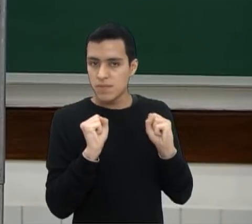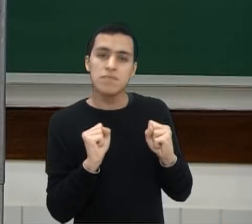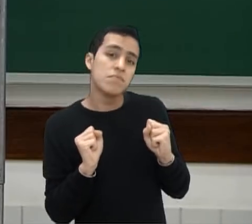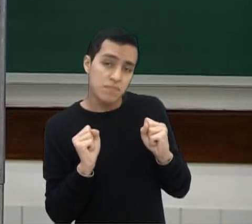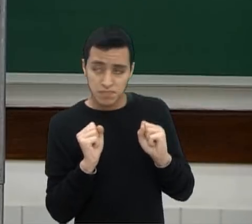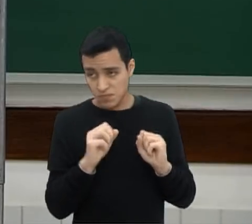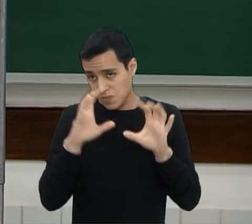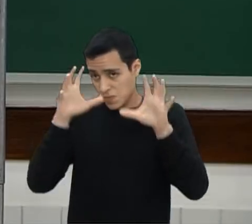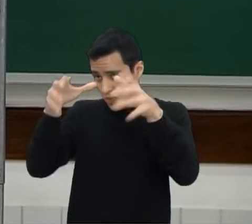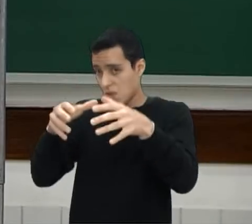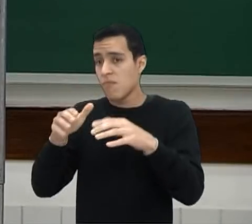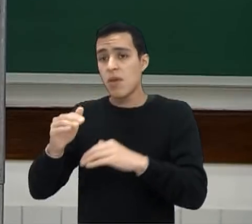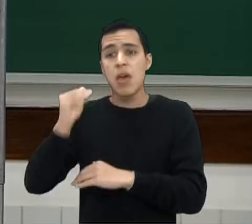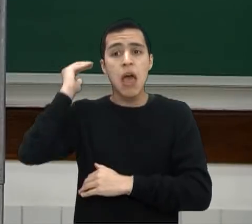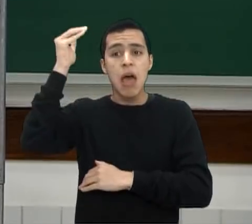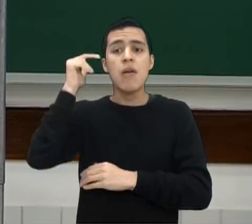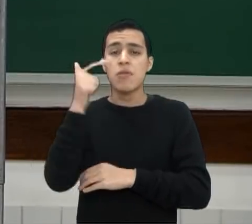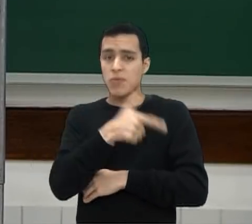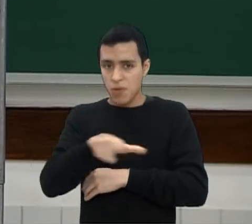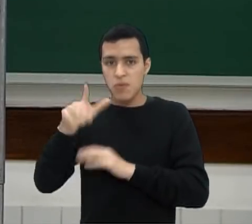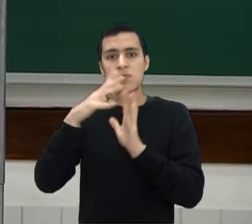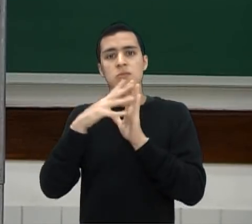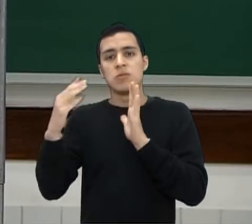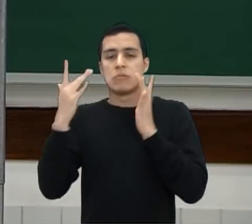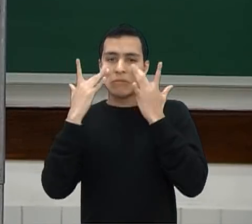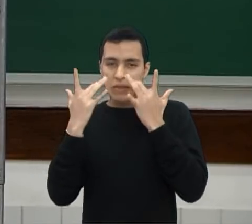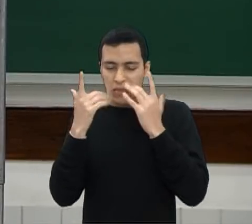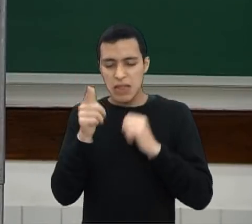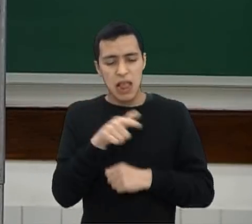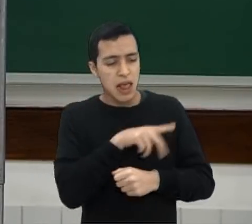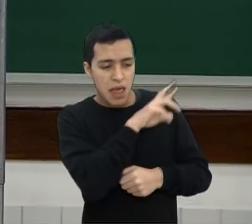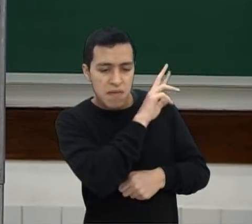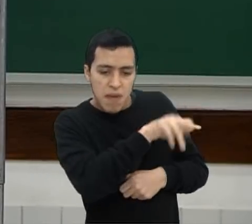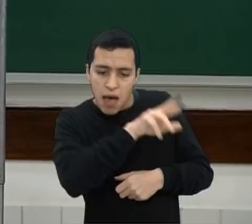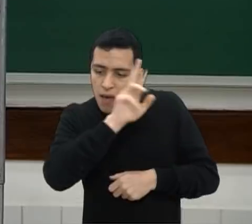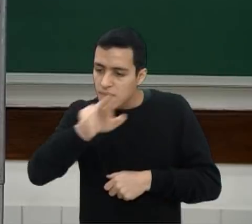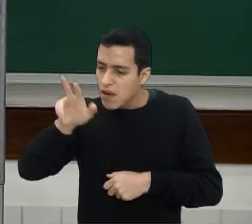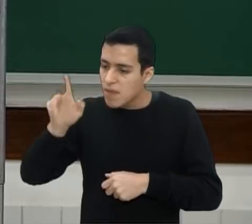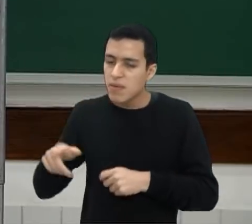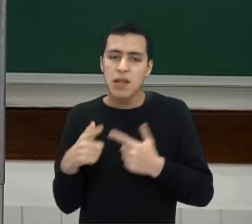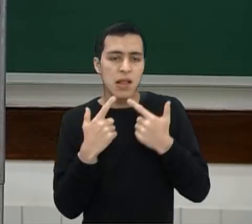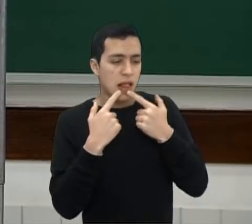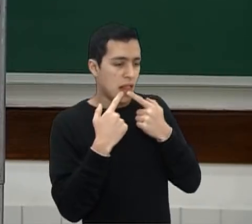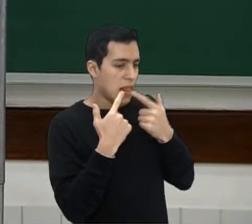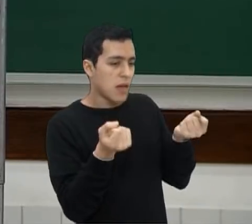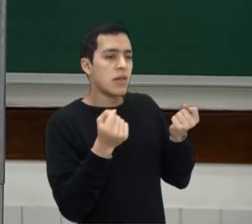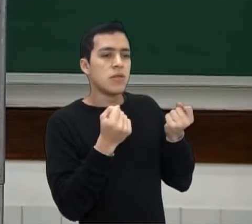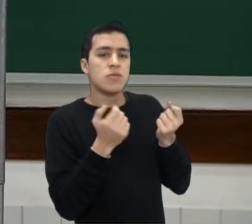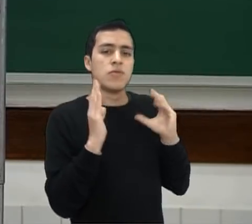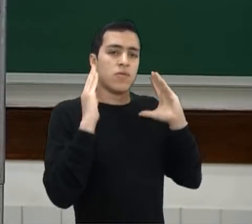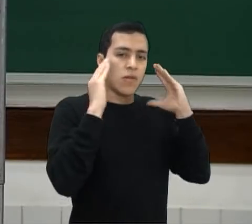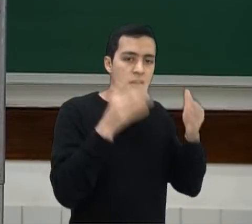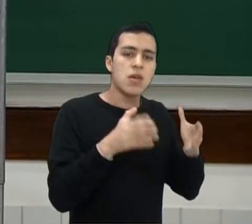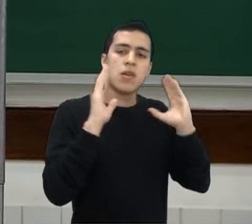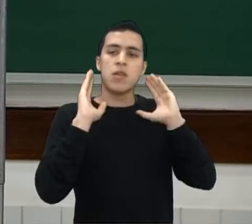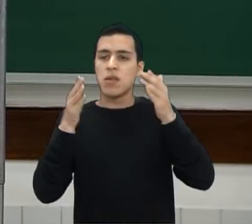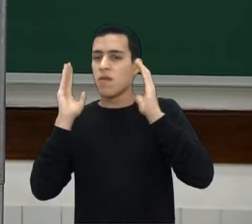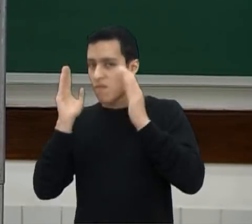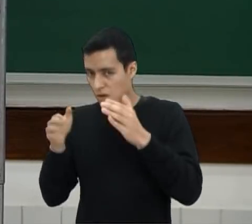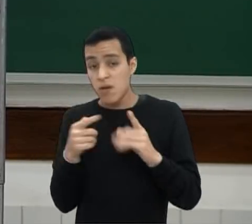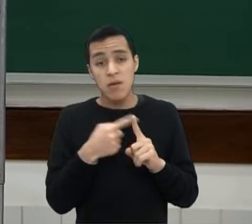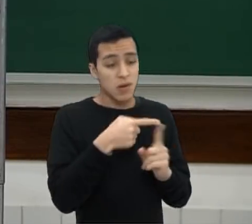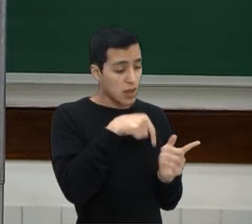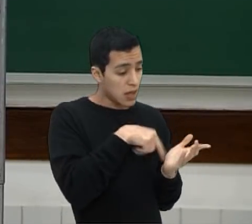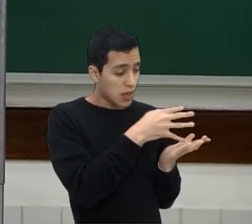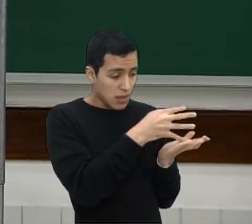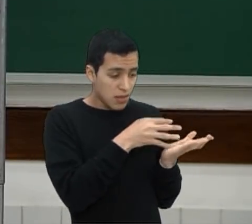teatral para adultos, enfim, né? Então, a gente tem ali as diferentes variações linguísticas sendo utilizadas dentro de um texto para